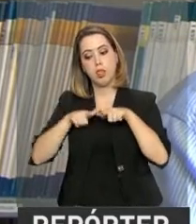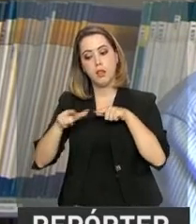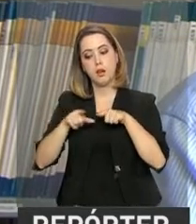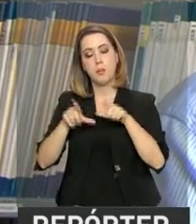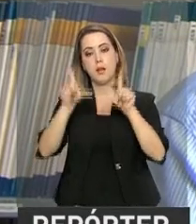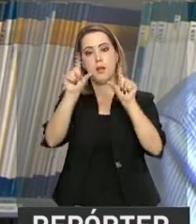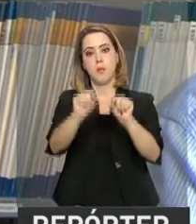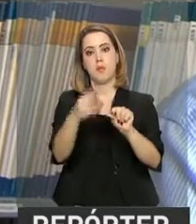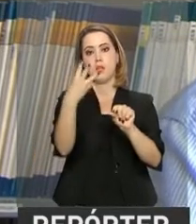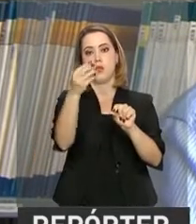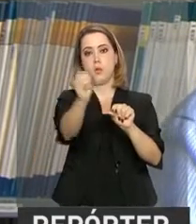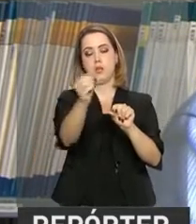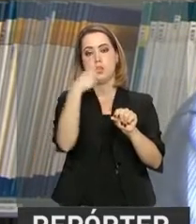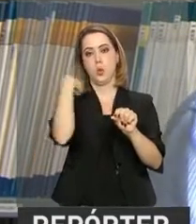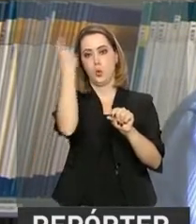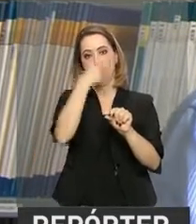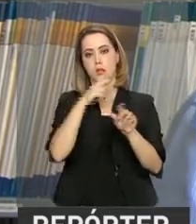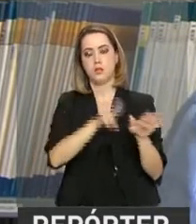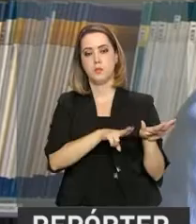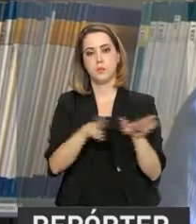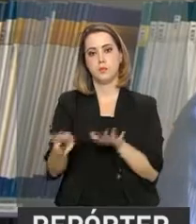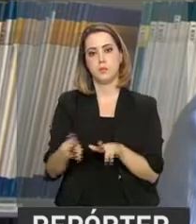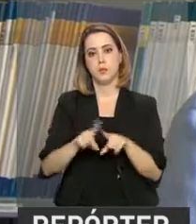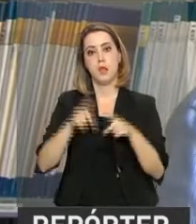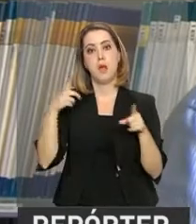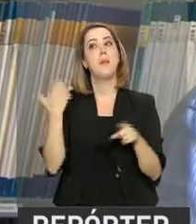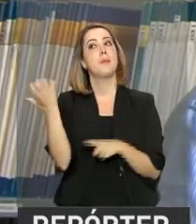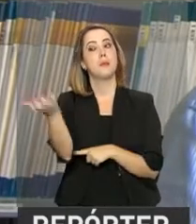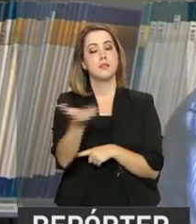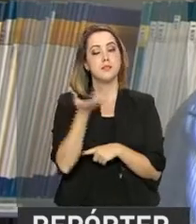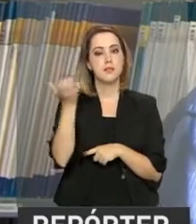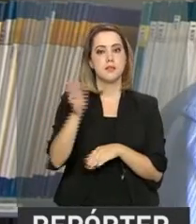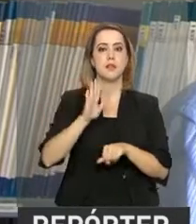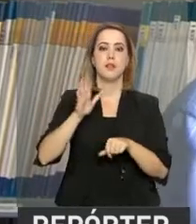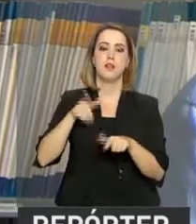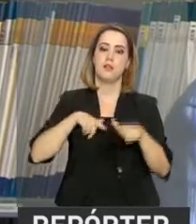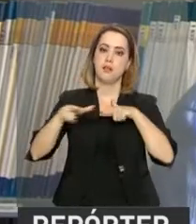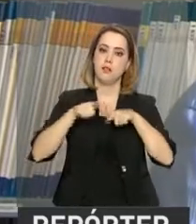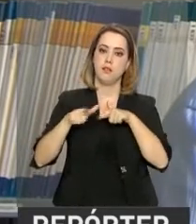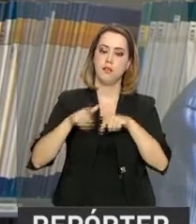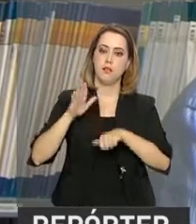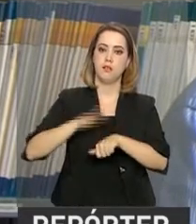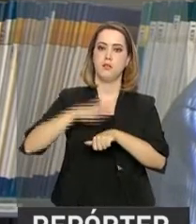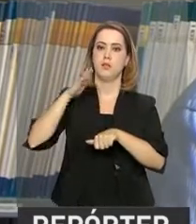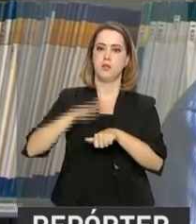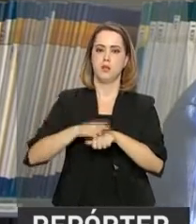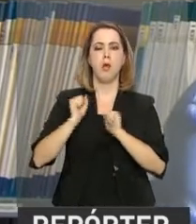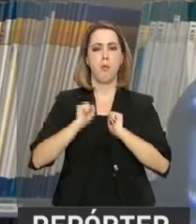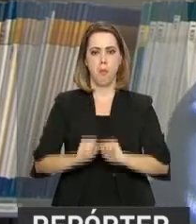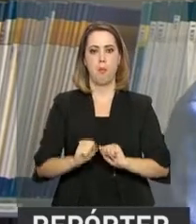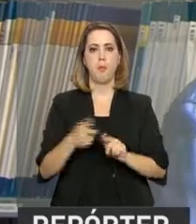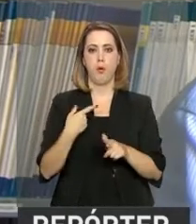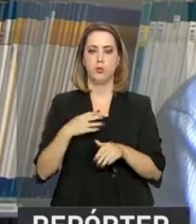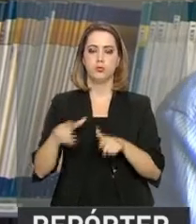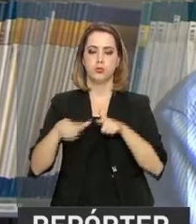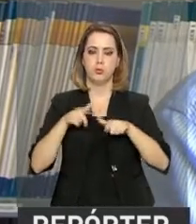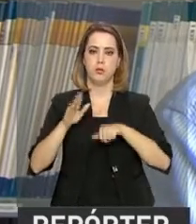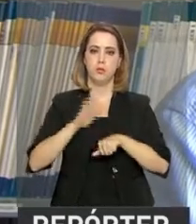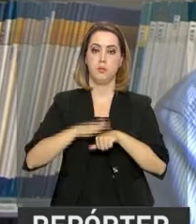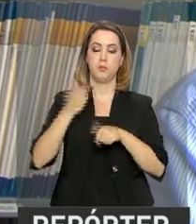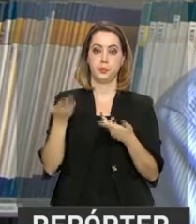40 horas por semana mas gostariam de trabalhar mais horas e estão disponível para trabalhar essas mais horas